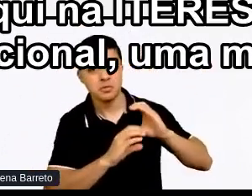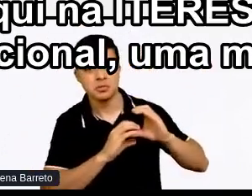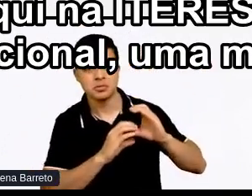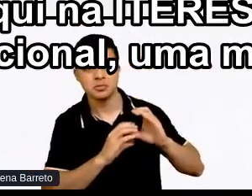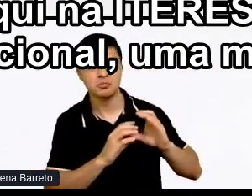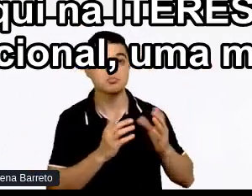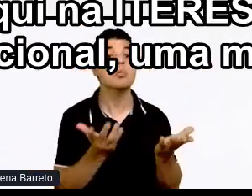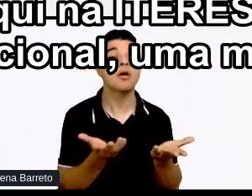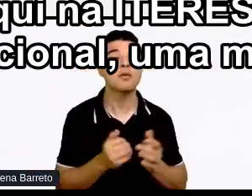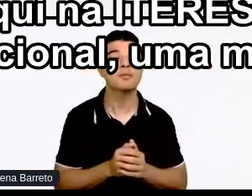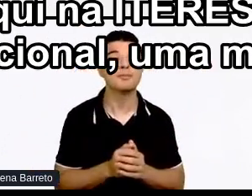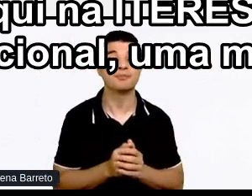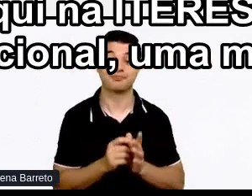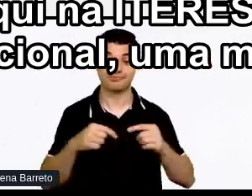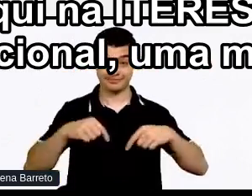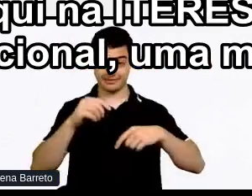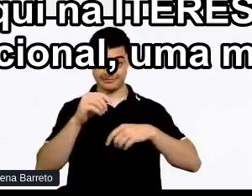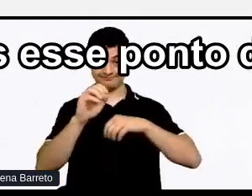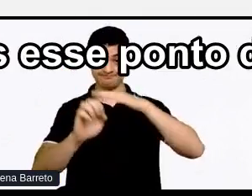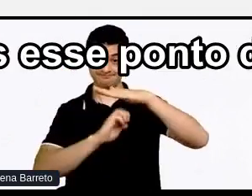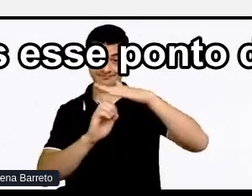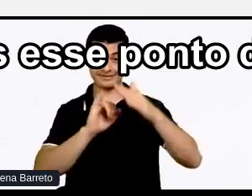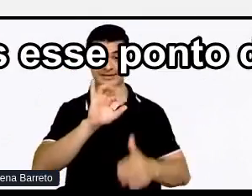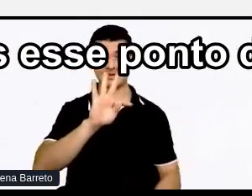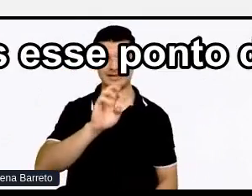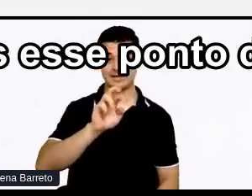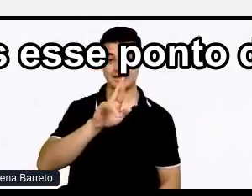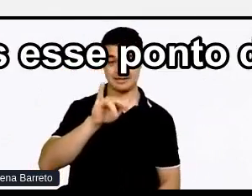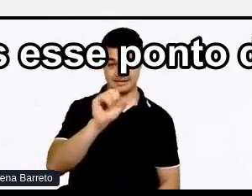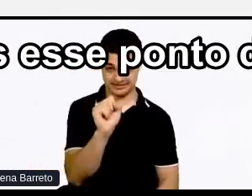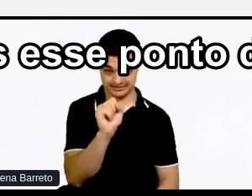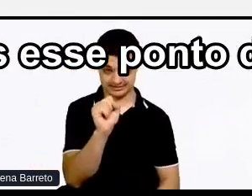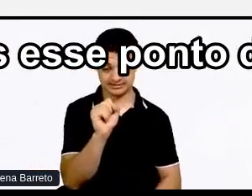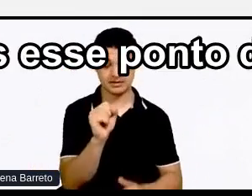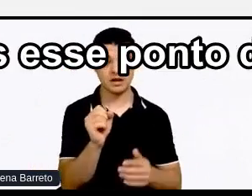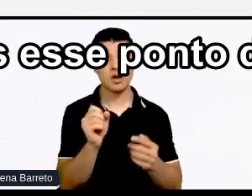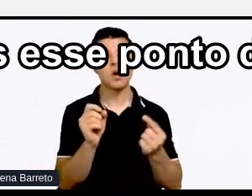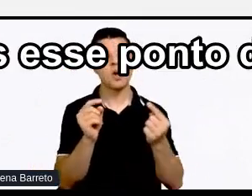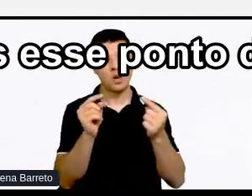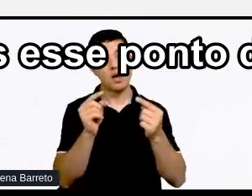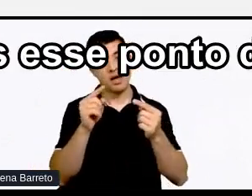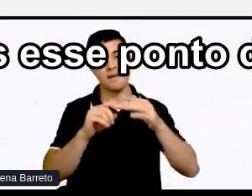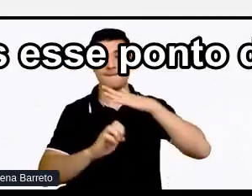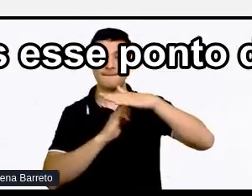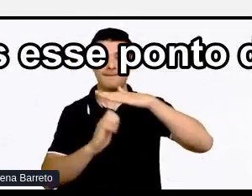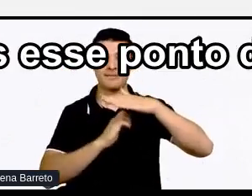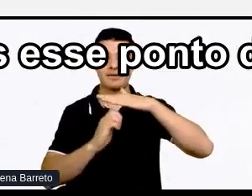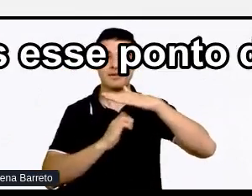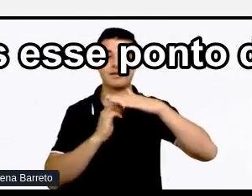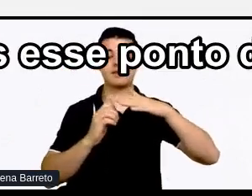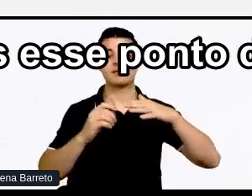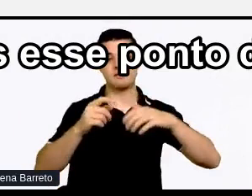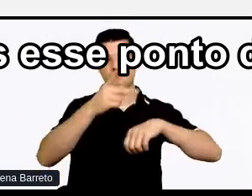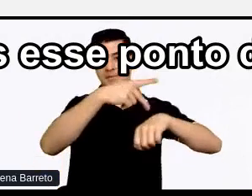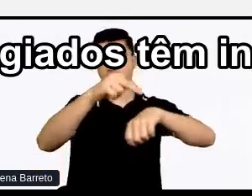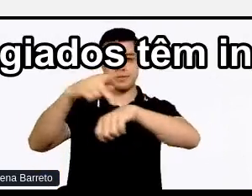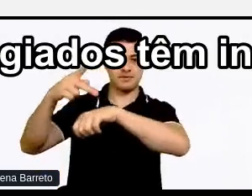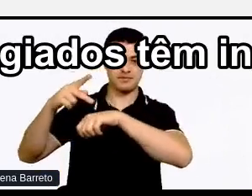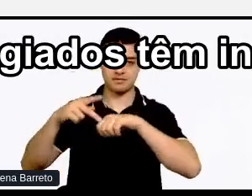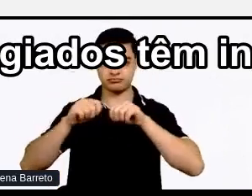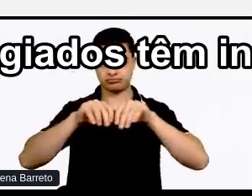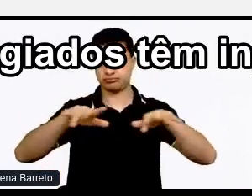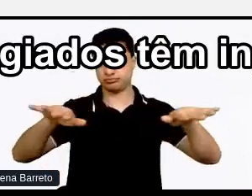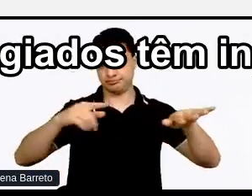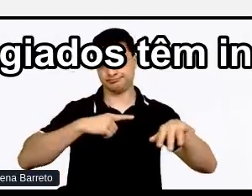uma multinacional brasileira, e nós achamos esse ponto da linguagem muito